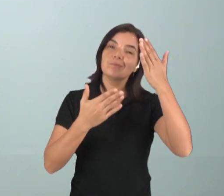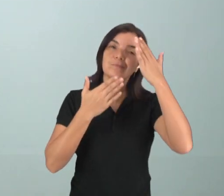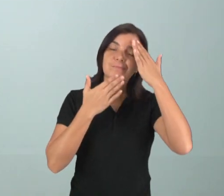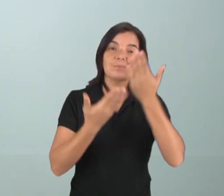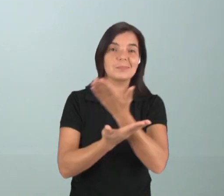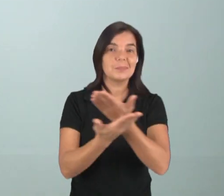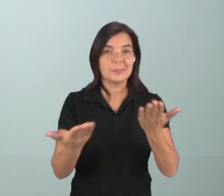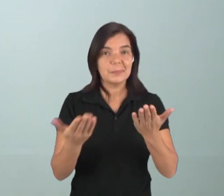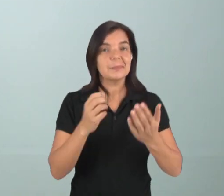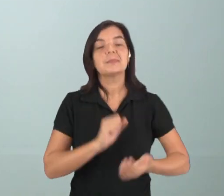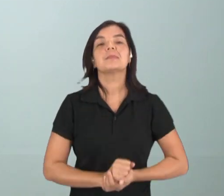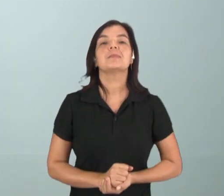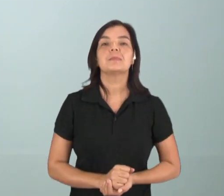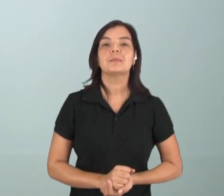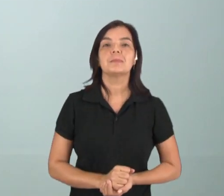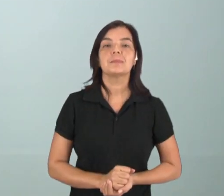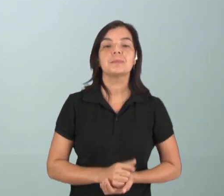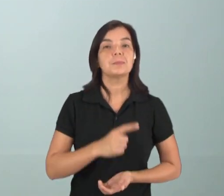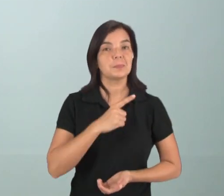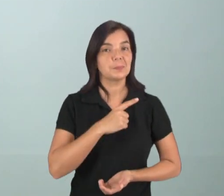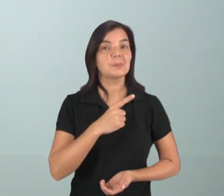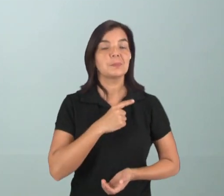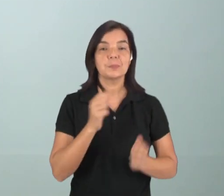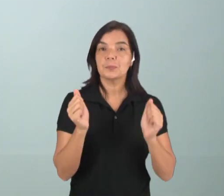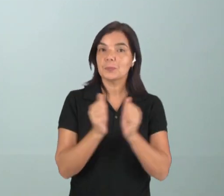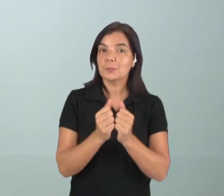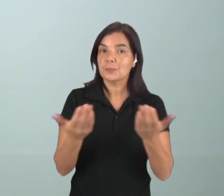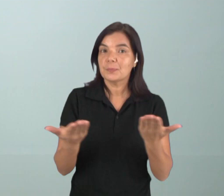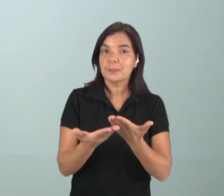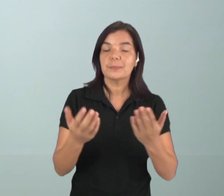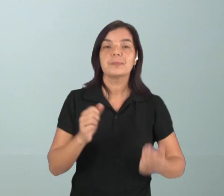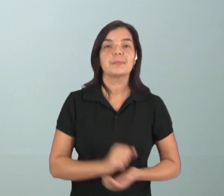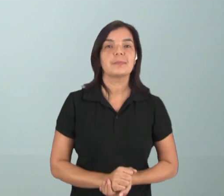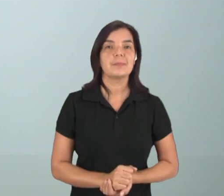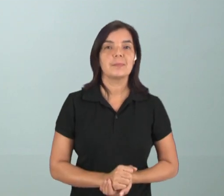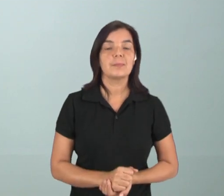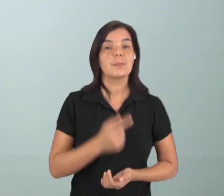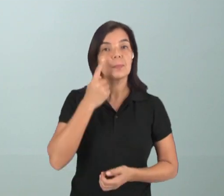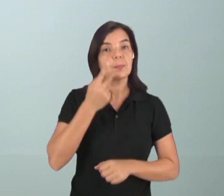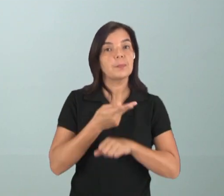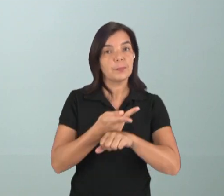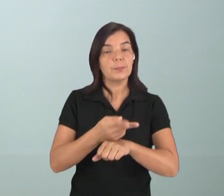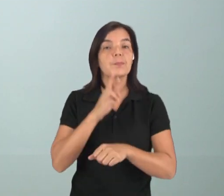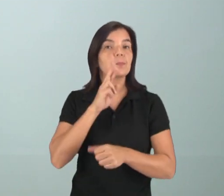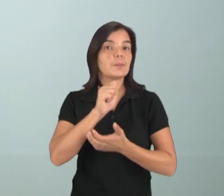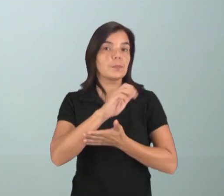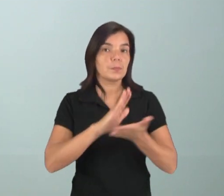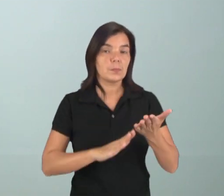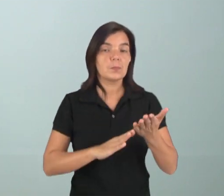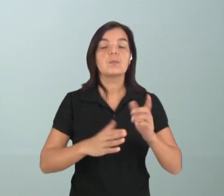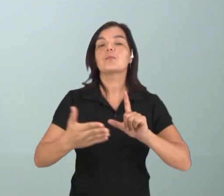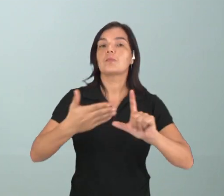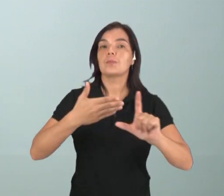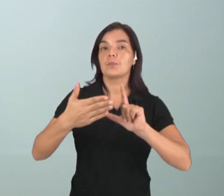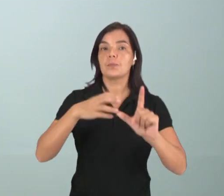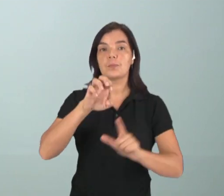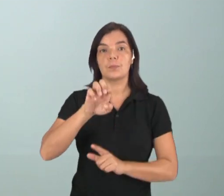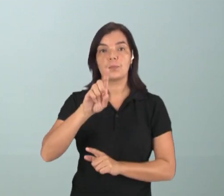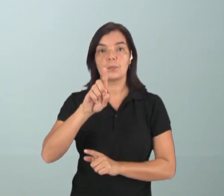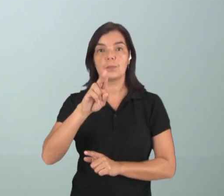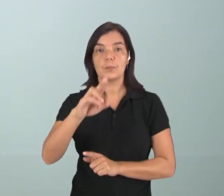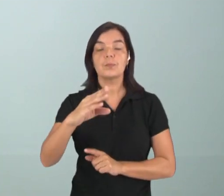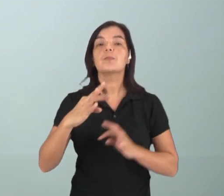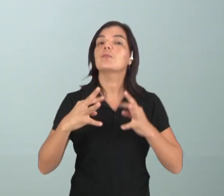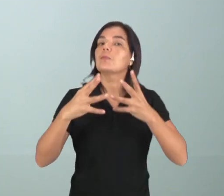muito a vocês por ter ficado com a gente até aqui. Procure fazer as atividades, acesse a plataforma Edu, que